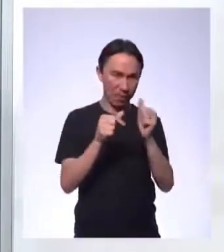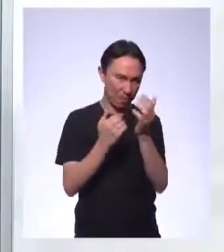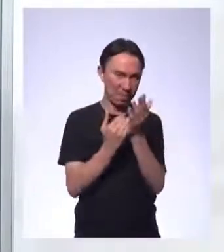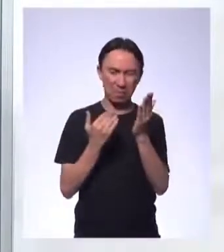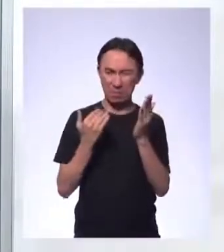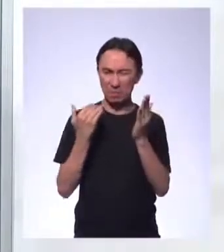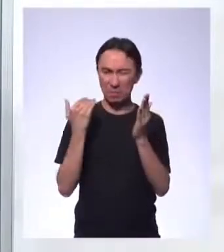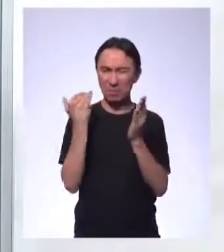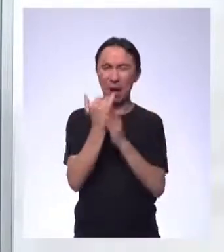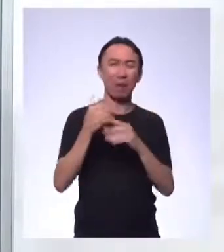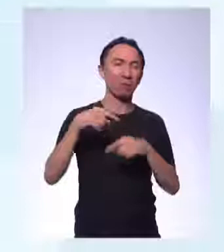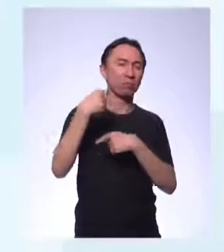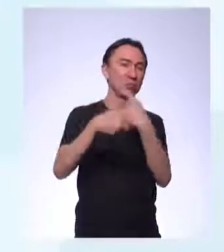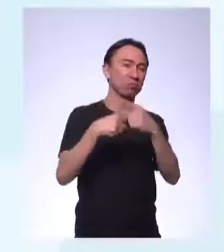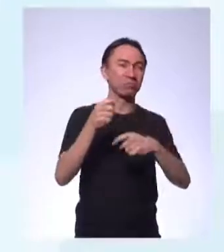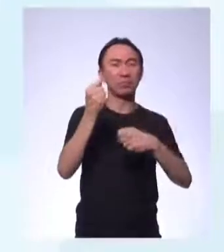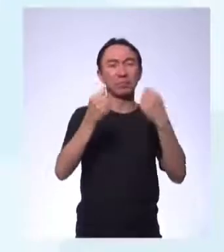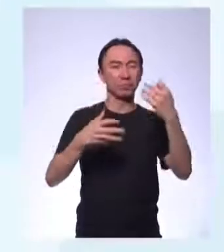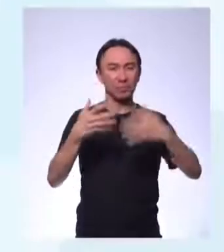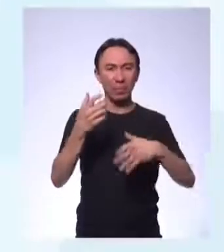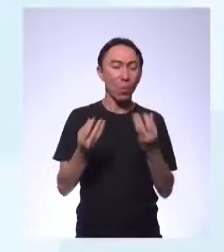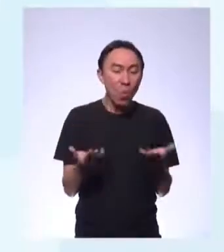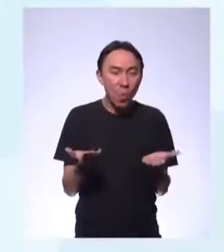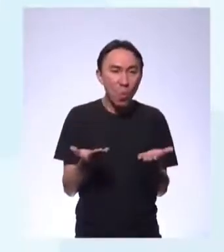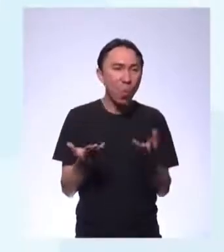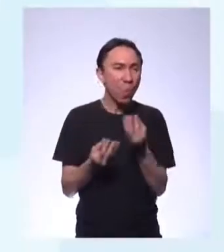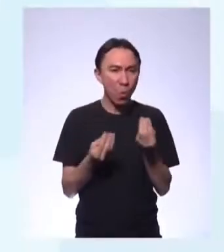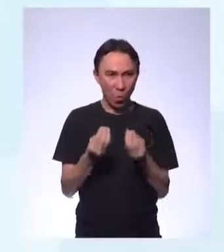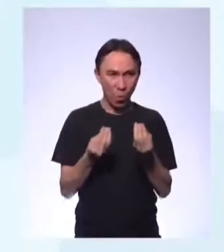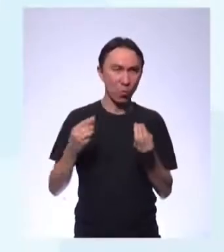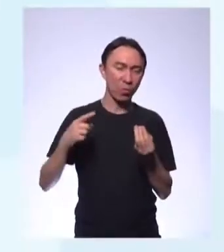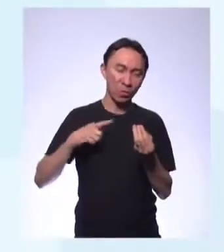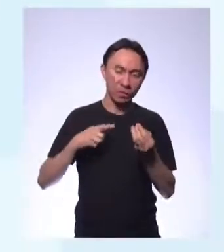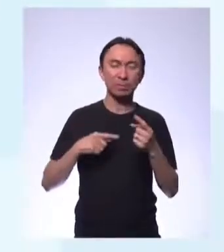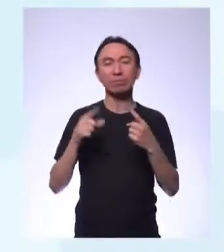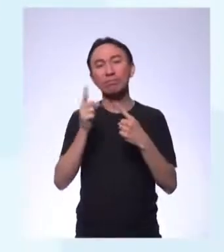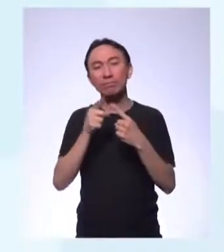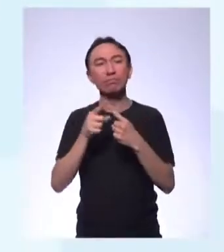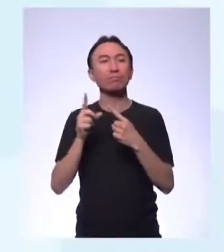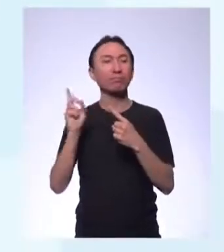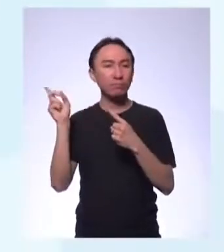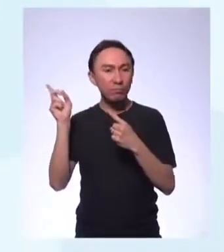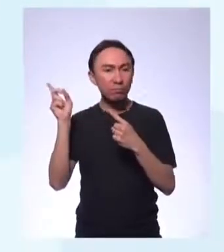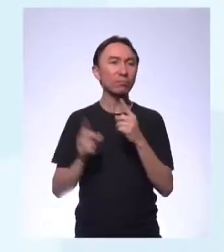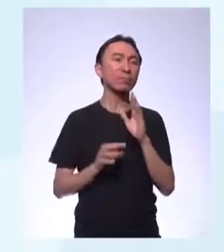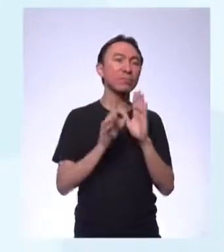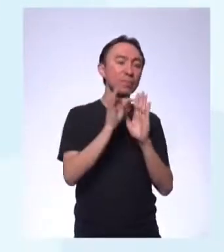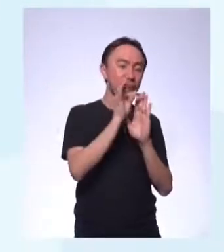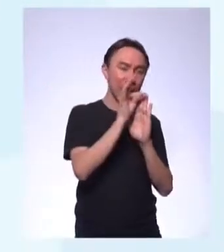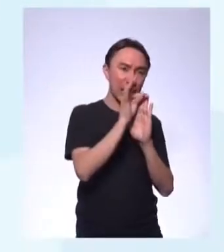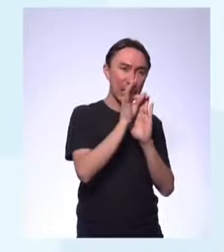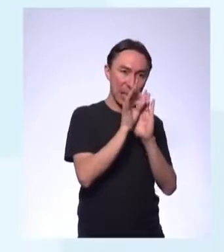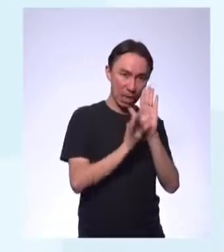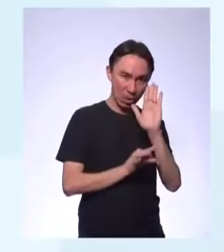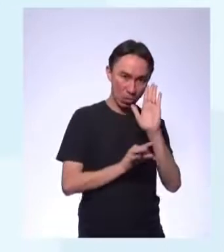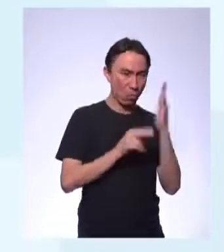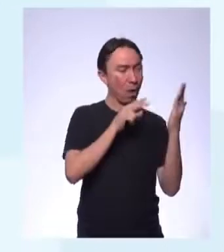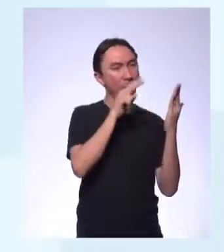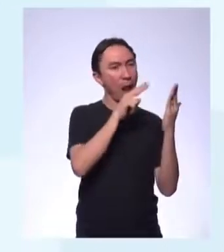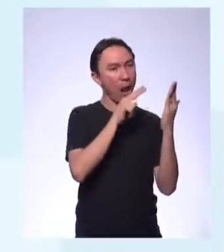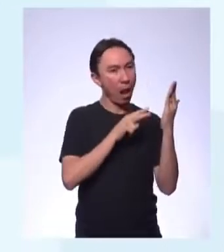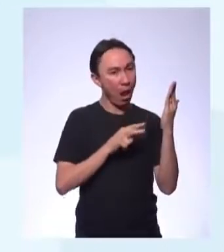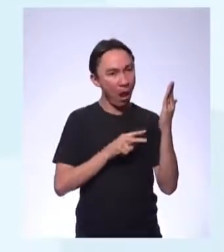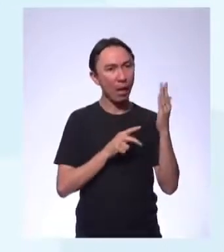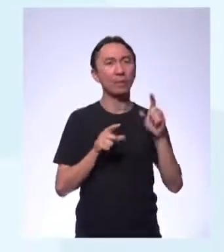legal? Como é que a gente vai fazer isso? Como já é de costume aqui, a gente vai ler alguns textos, está lá no finalzinho, selecionar informações,